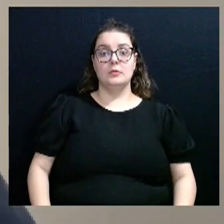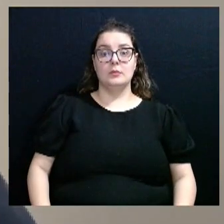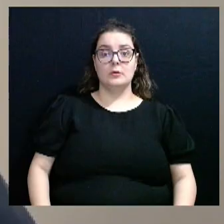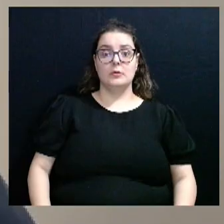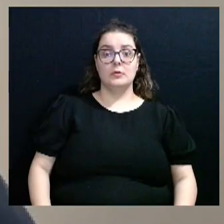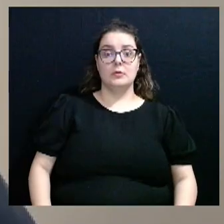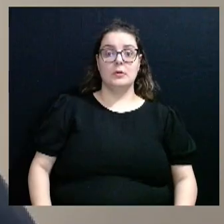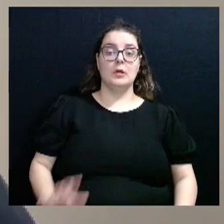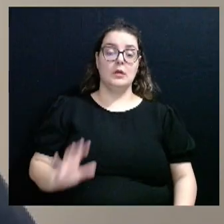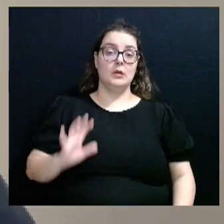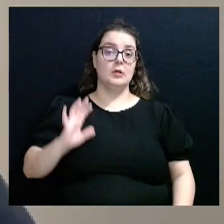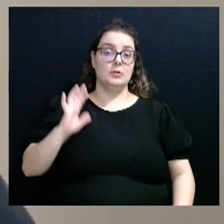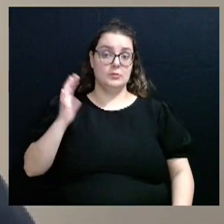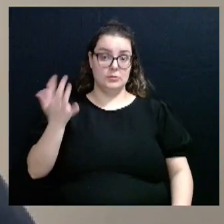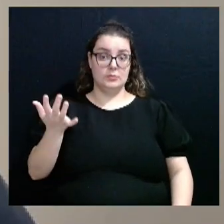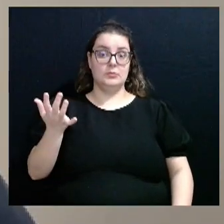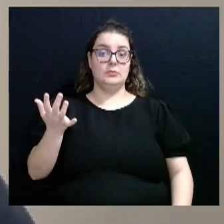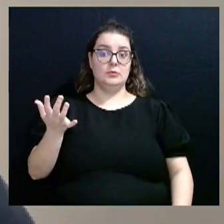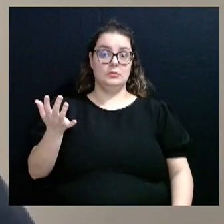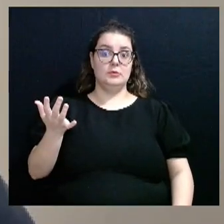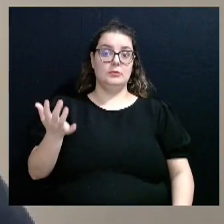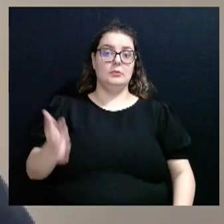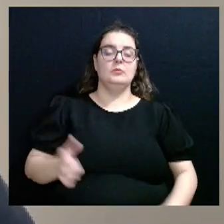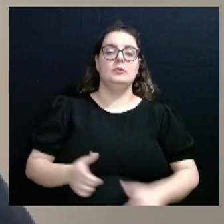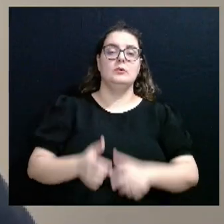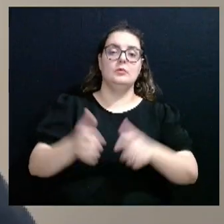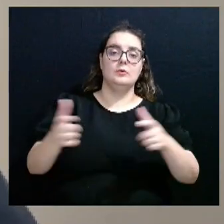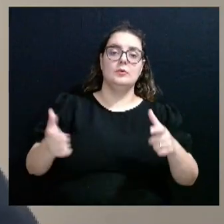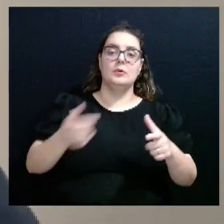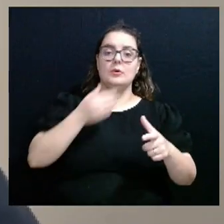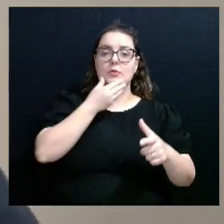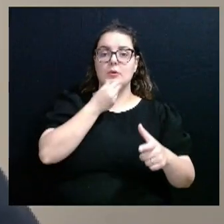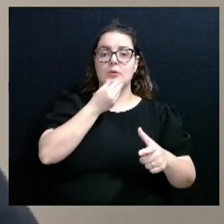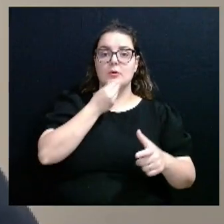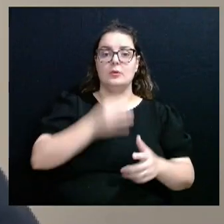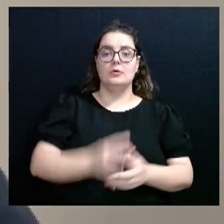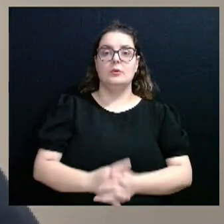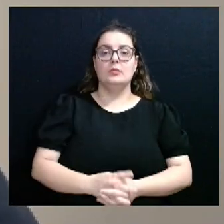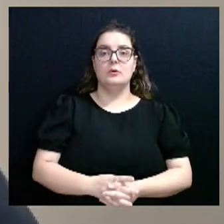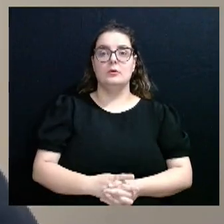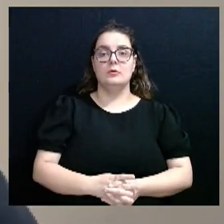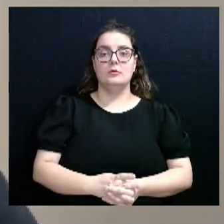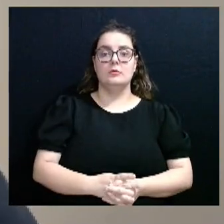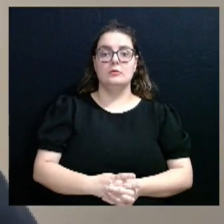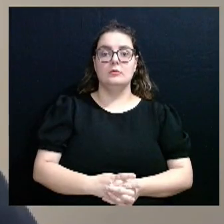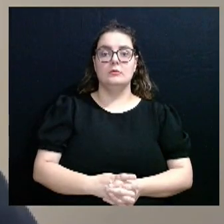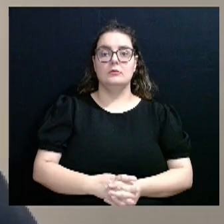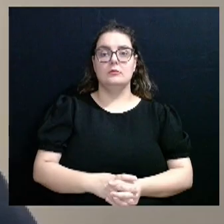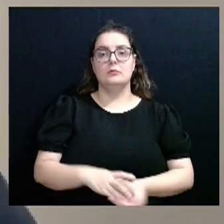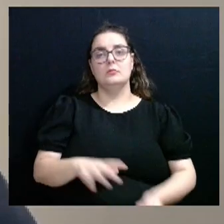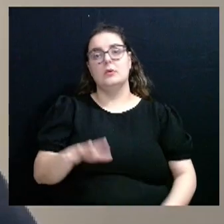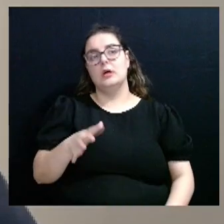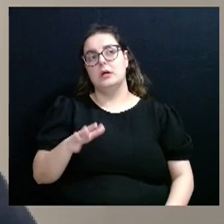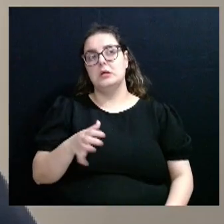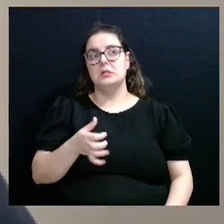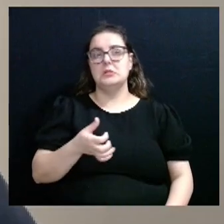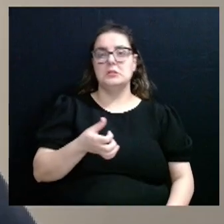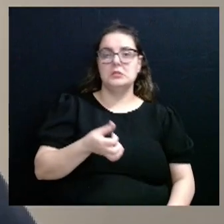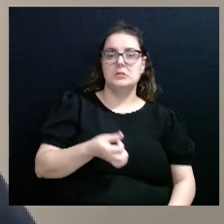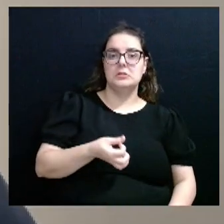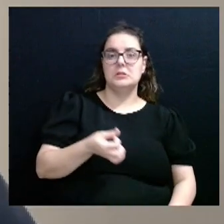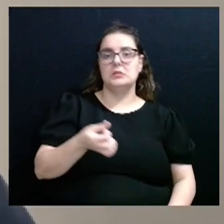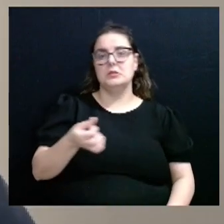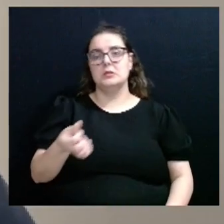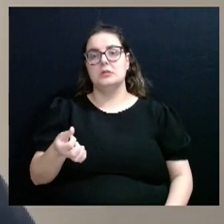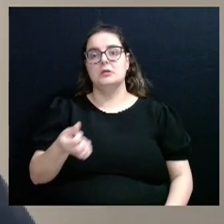uma quantidade grande de homens todo ano. Por volta de 66 a 67 mil